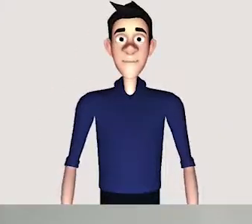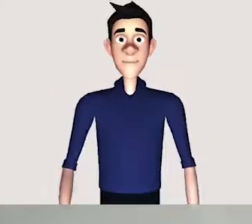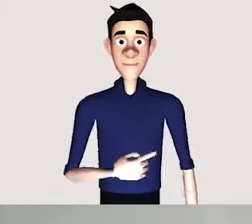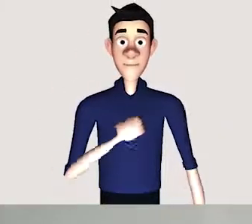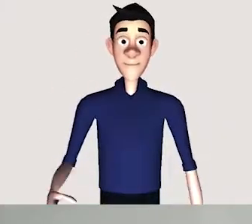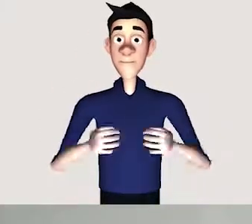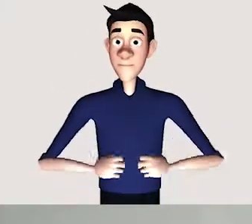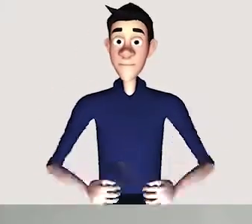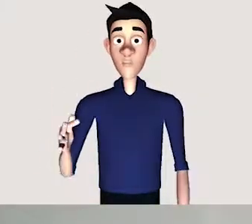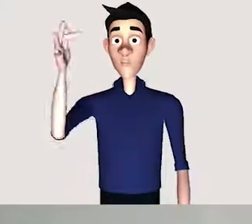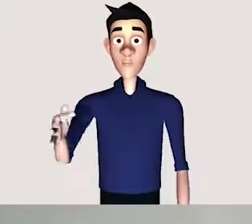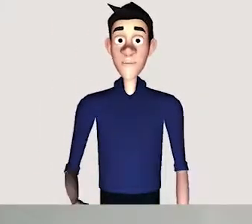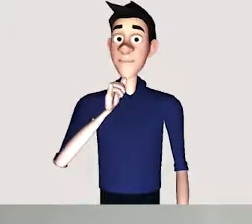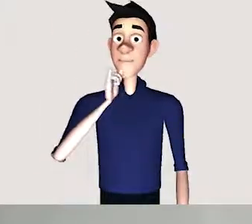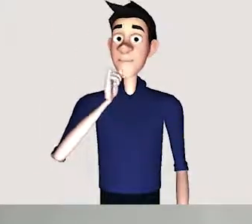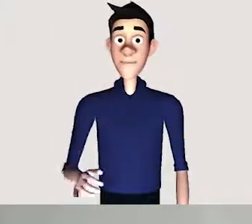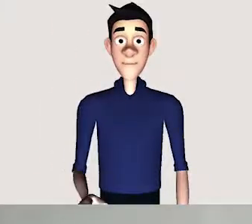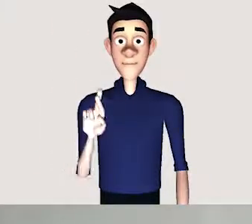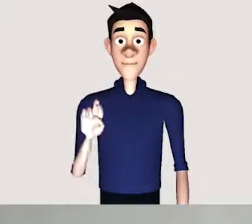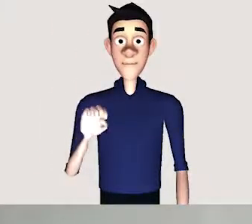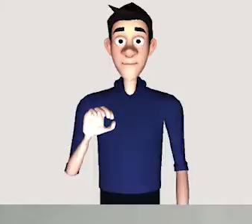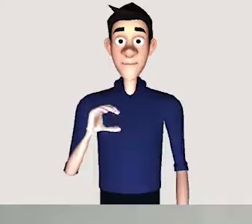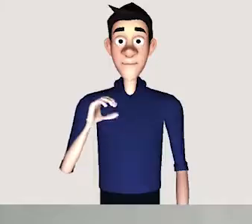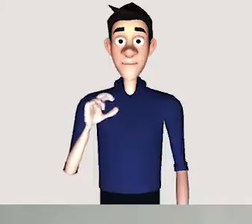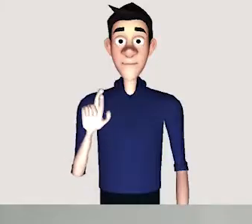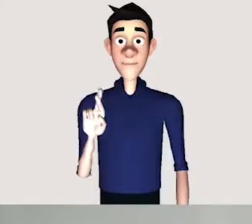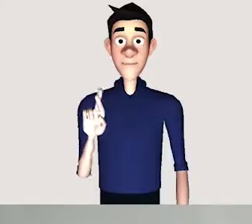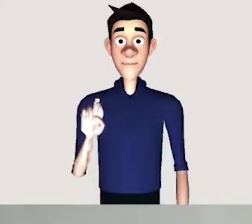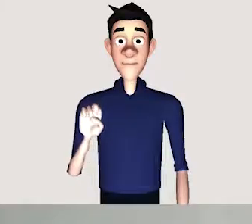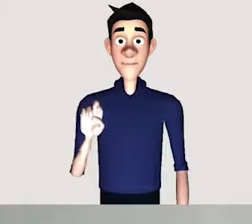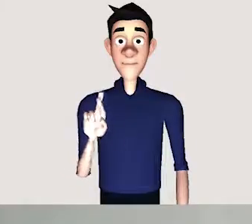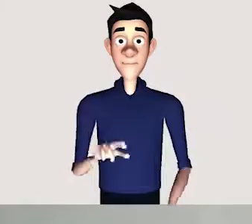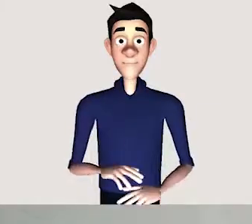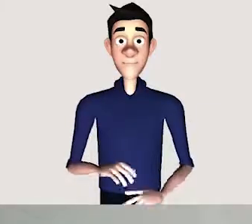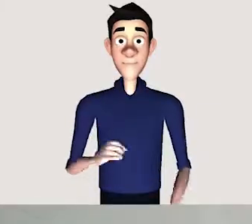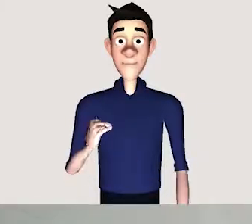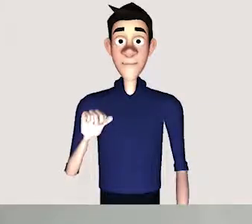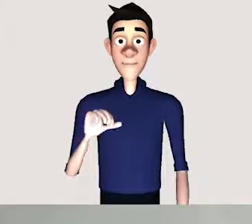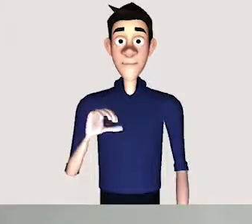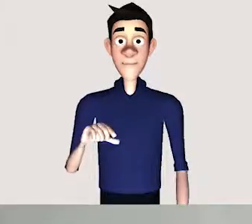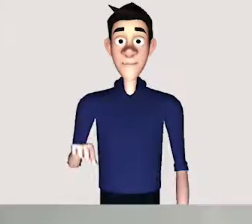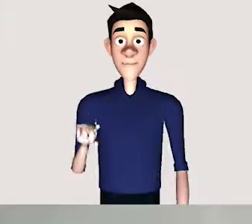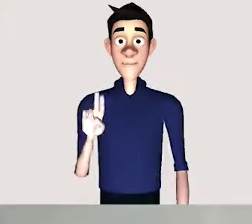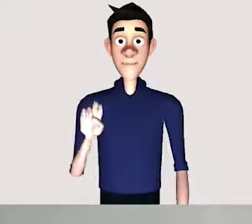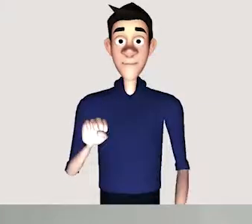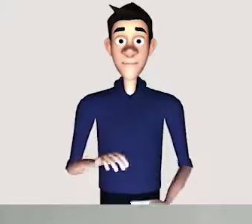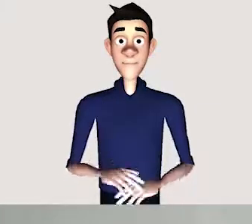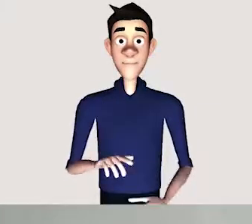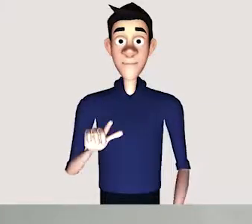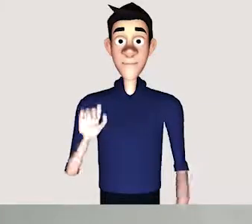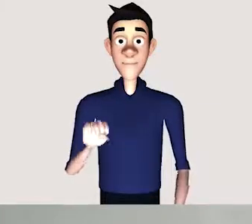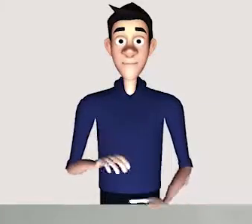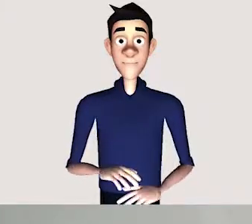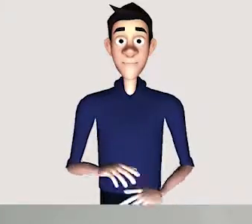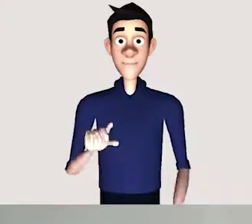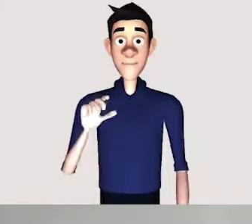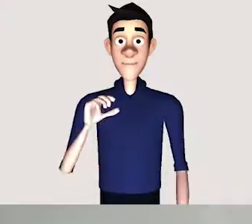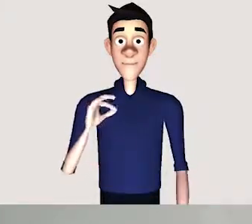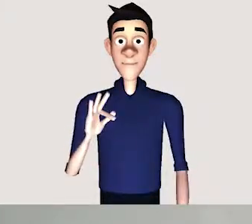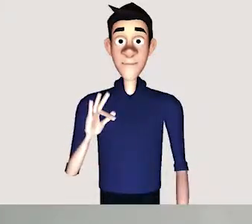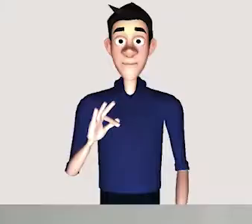Goff, um historiador, pesquisador, intelectual francês, e que, em seu texto